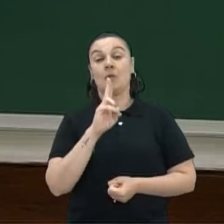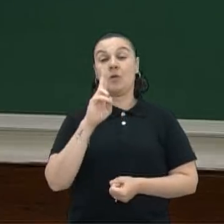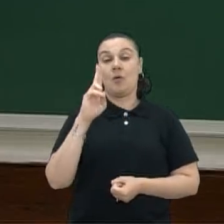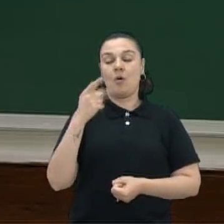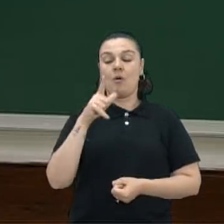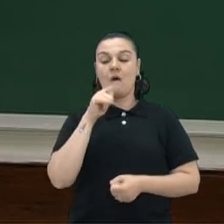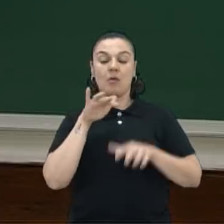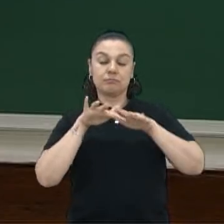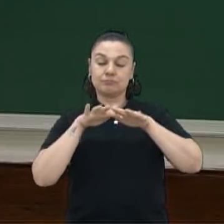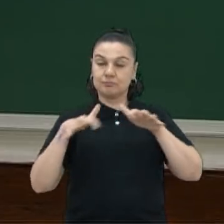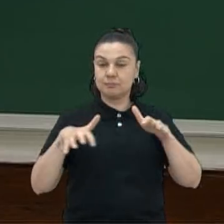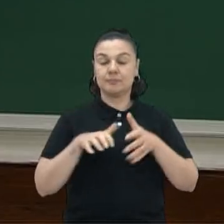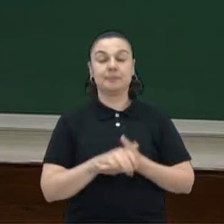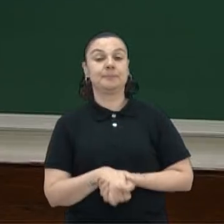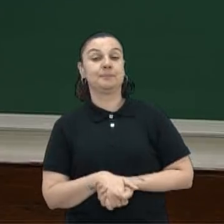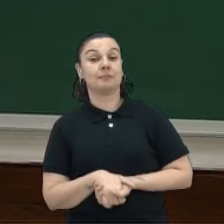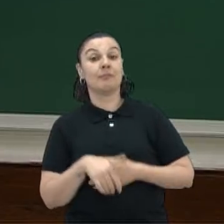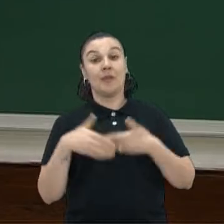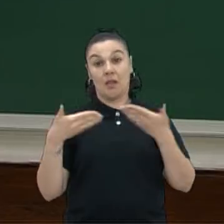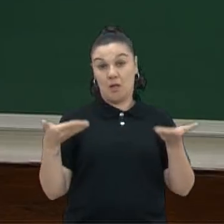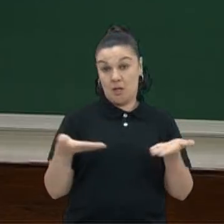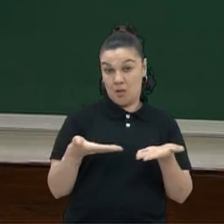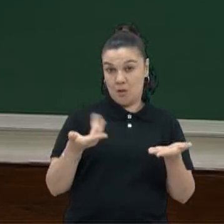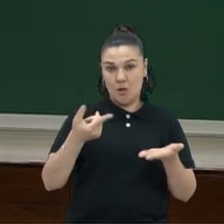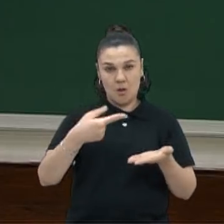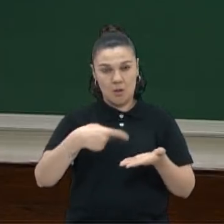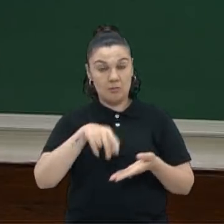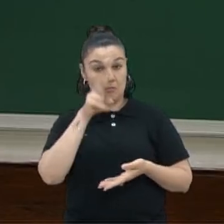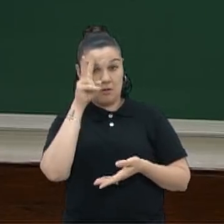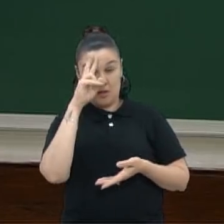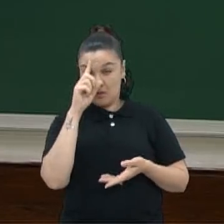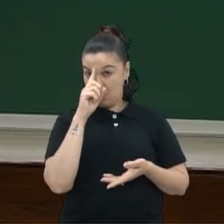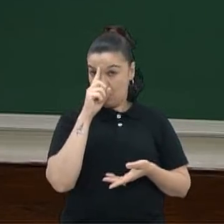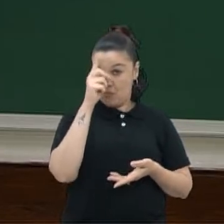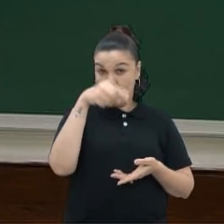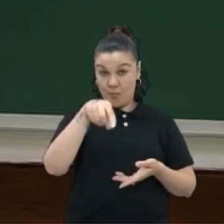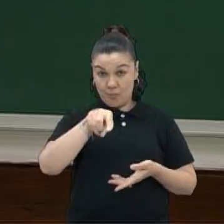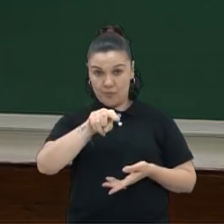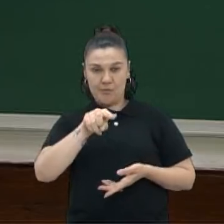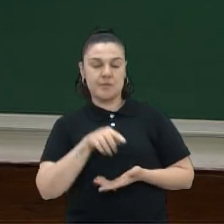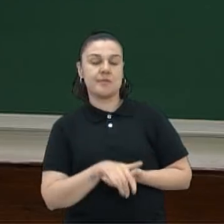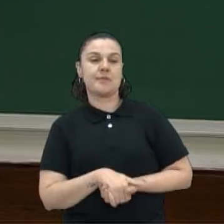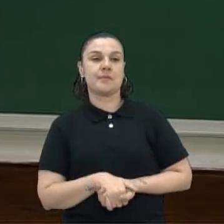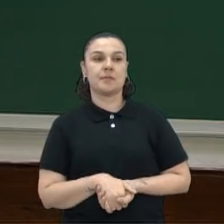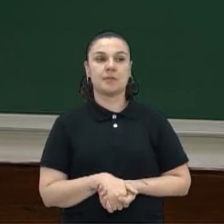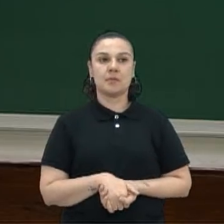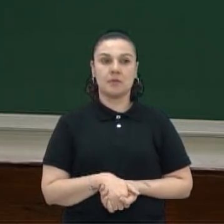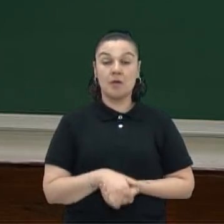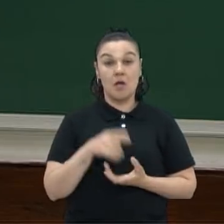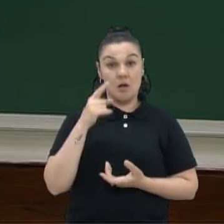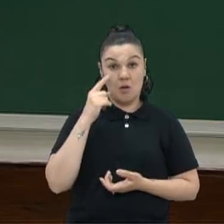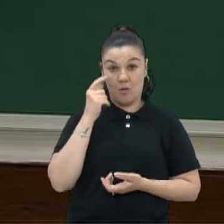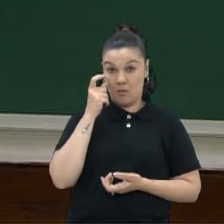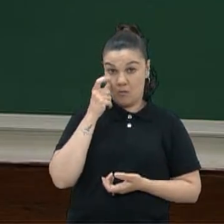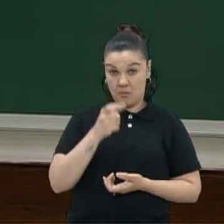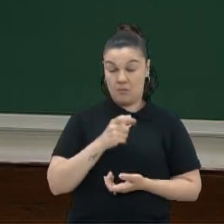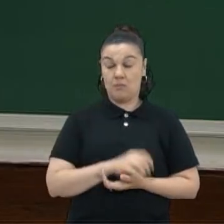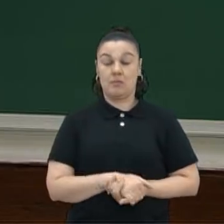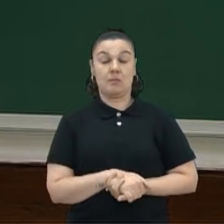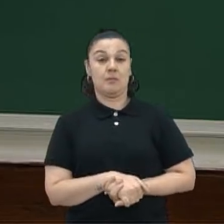dos mares e oceanos. Agora, tem um lembrete muito importante para vocês. Presta bem